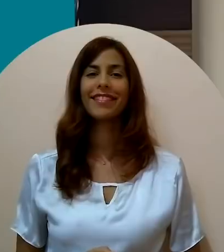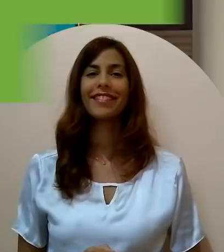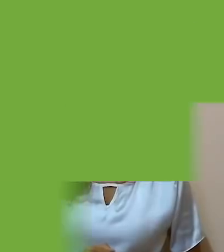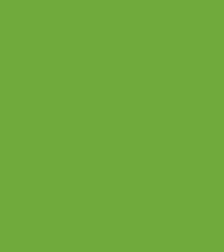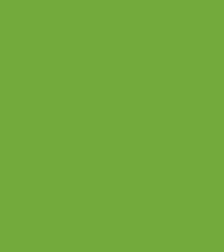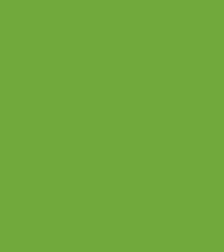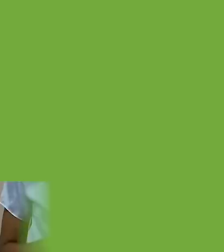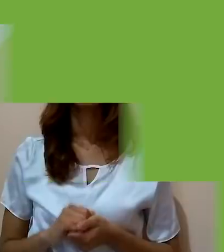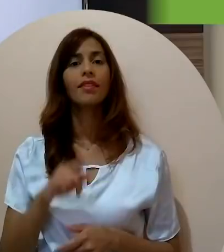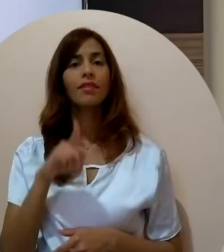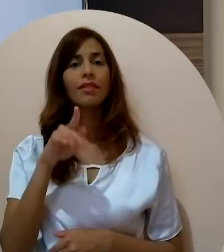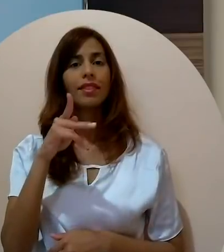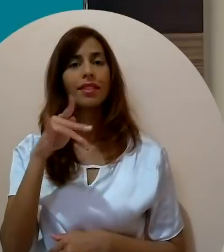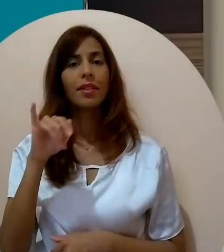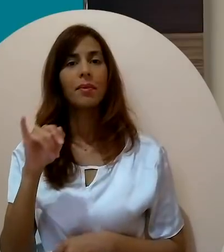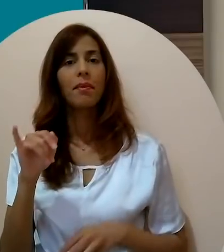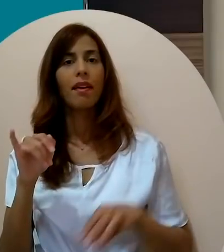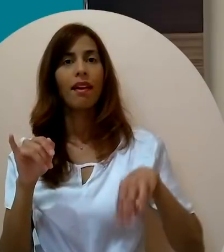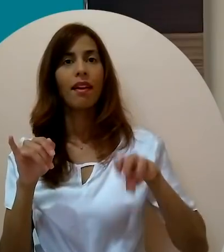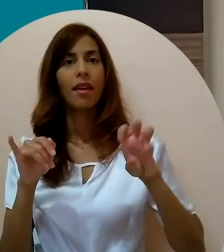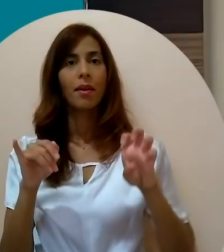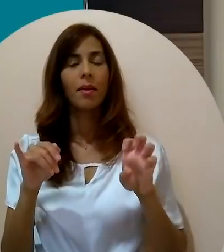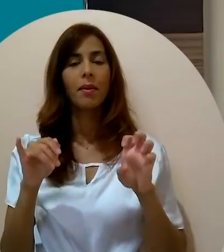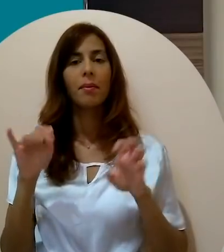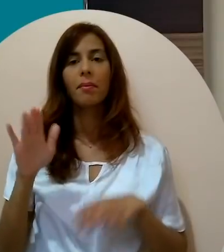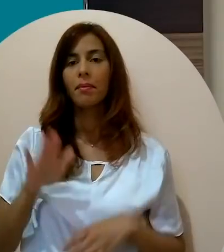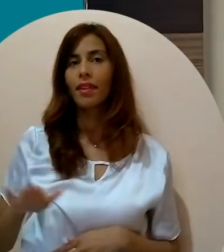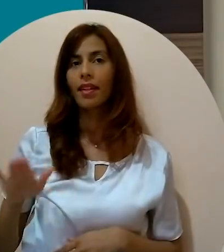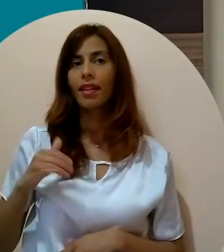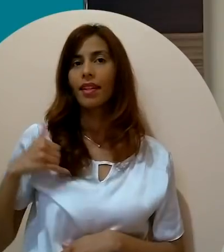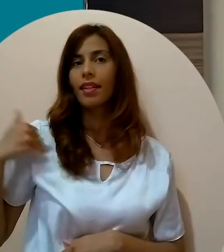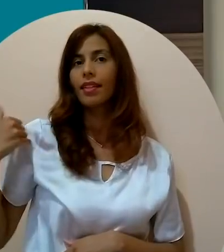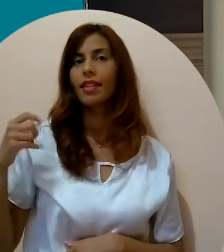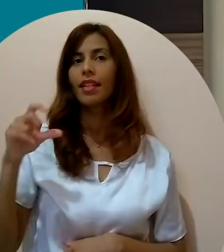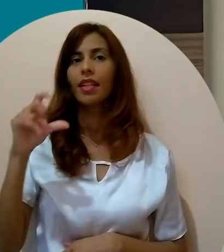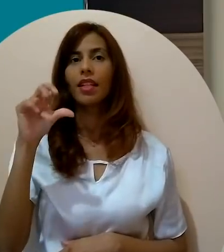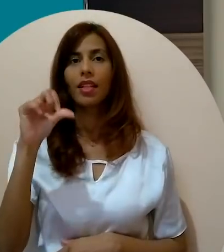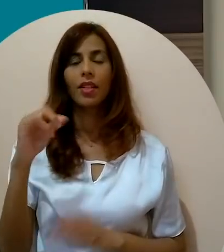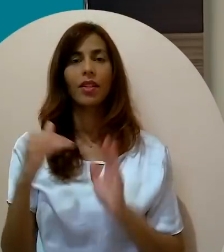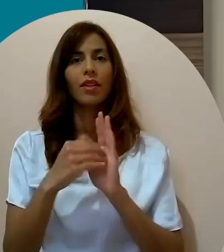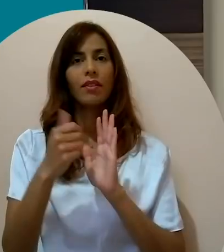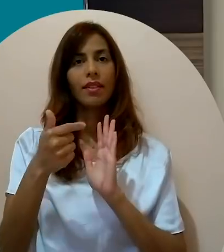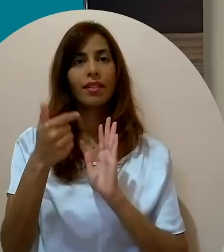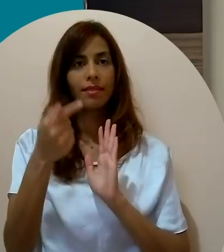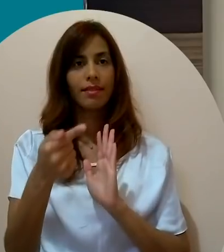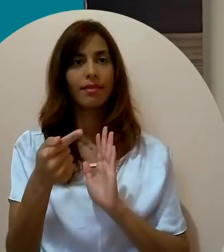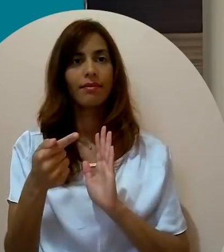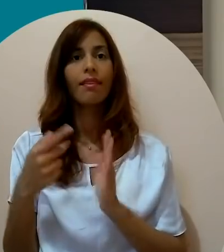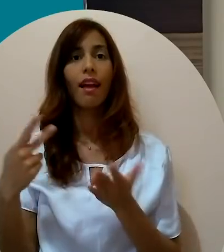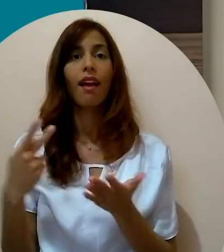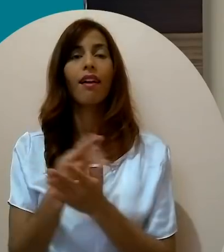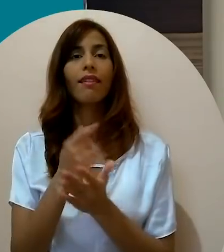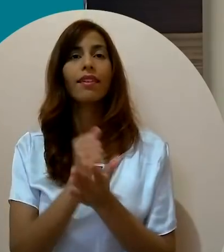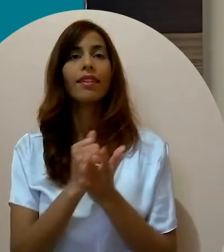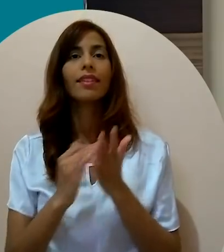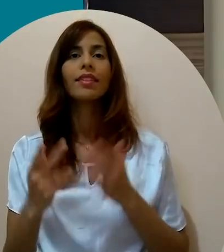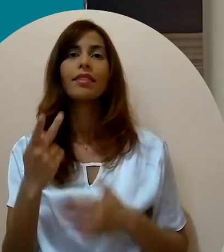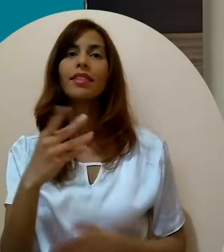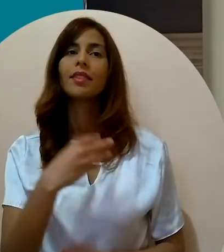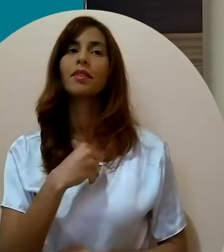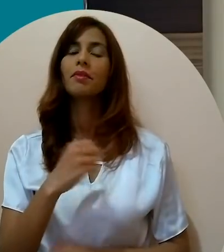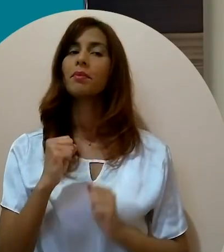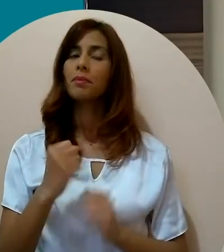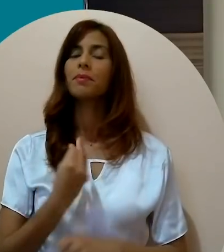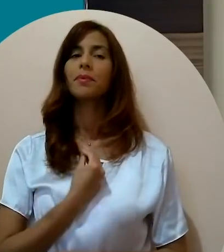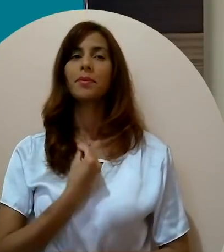acontecendo. E essa notícia é para você, pai de Júnior. As atividades do módulo também vêm acontecendo e seu filho